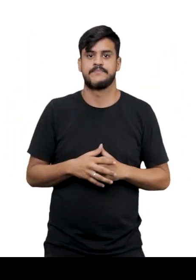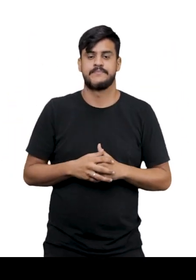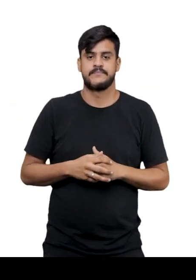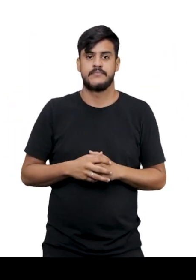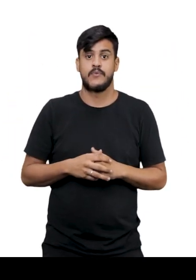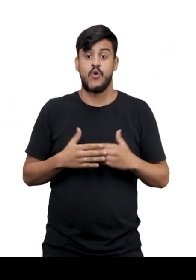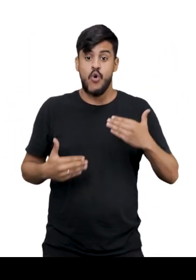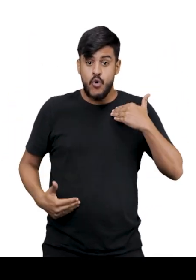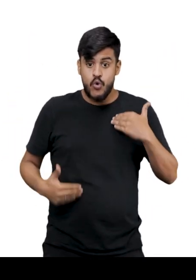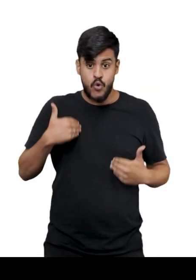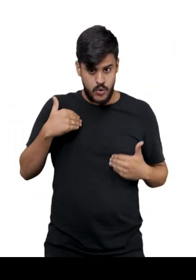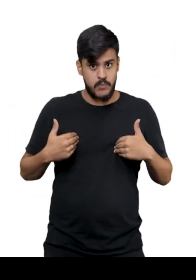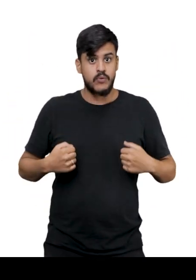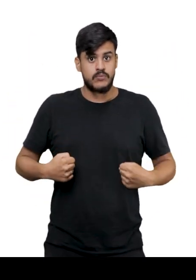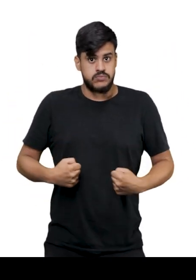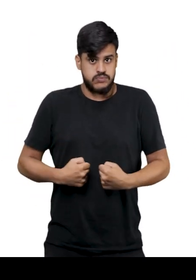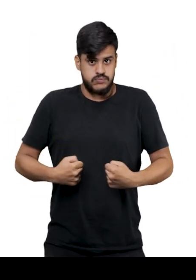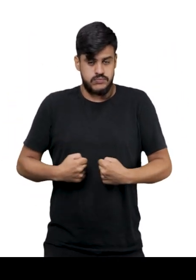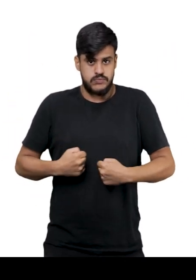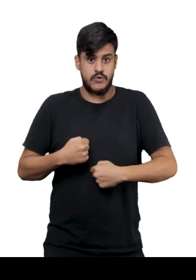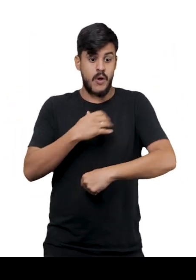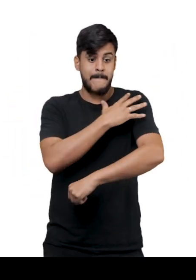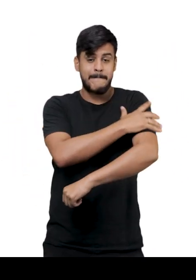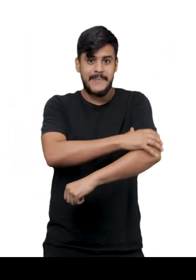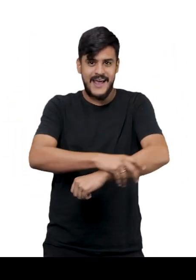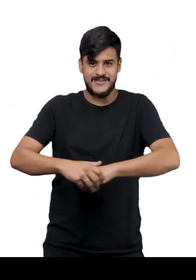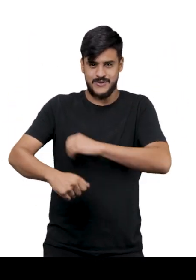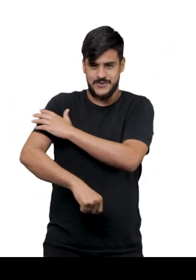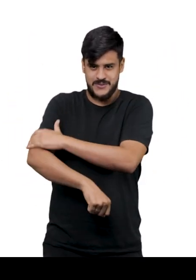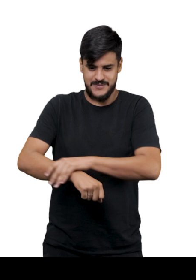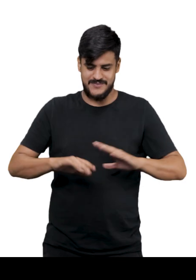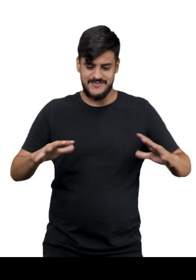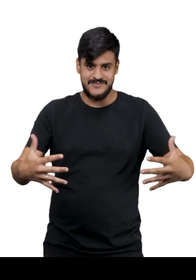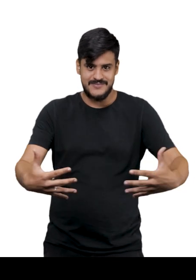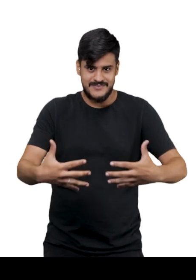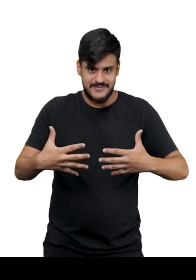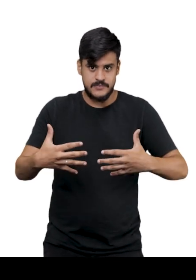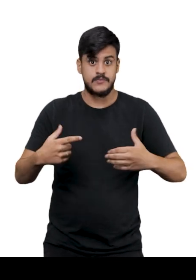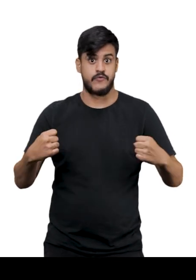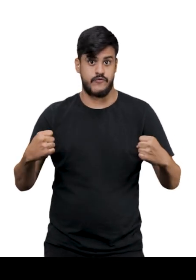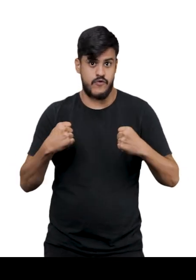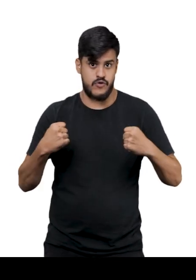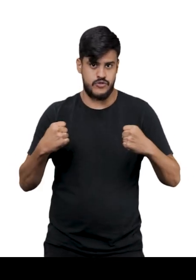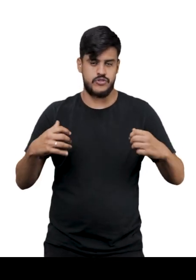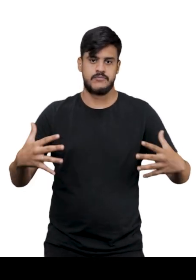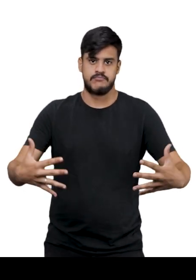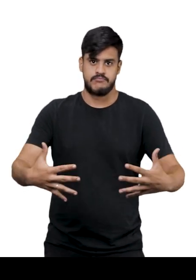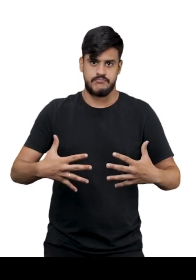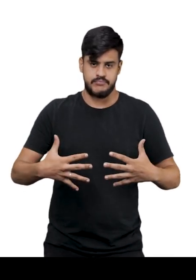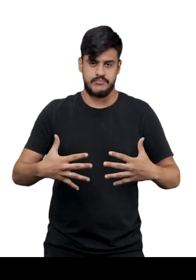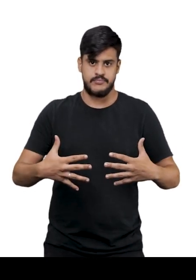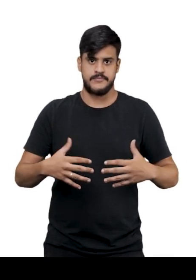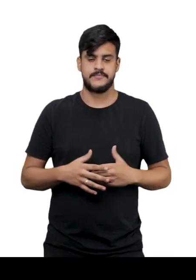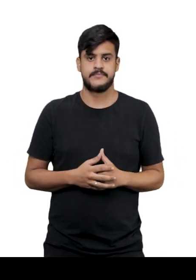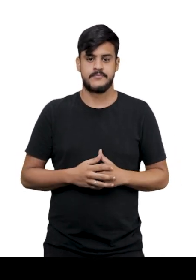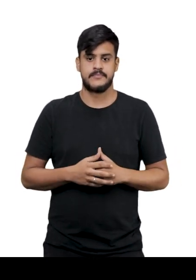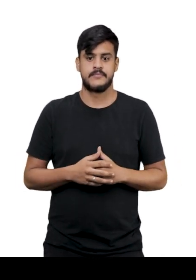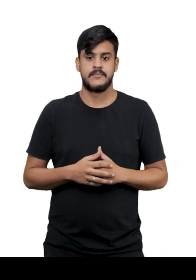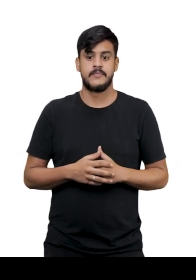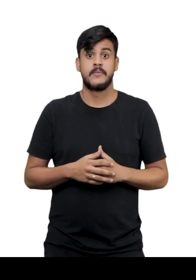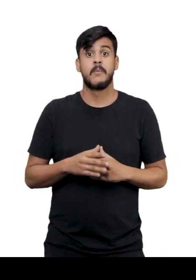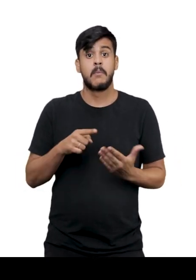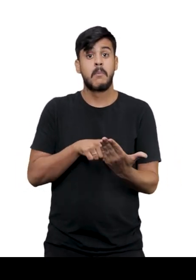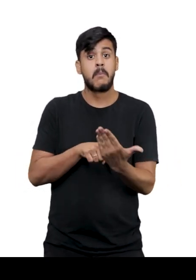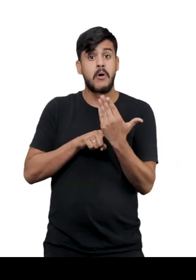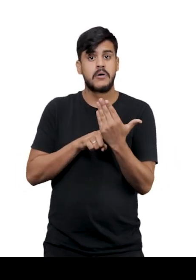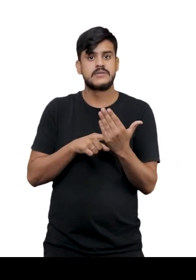ao recipiente localizado acima. O corpo é robusto e os braços que seguram o objeto são alongados e